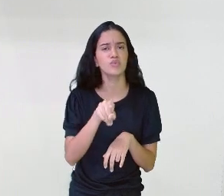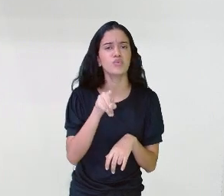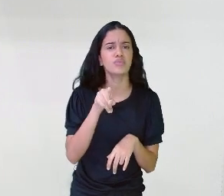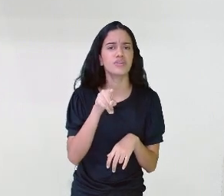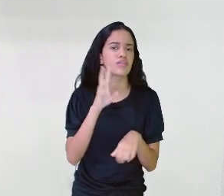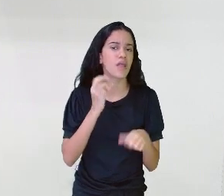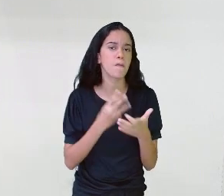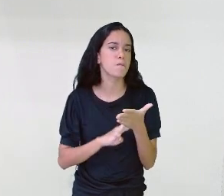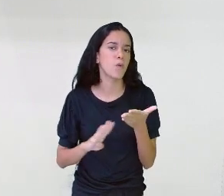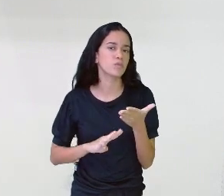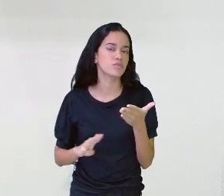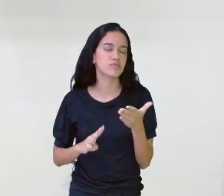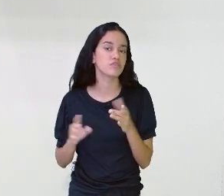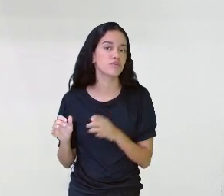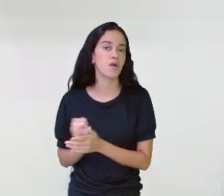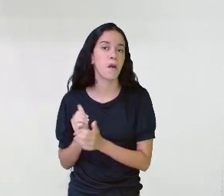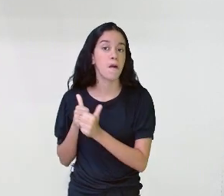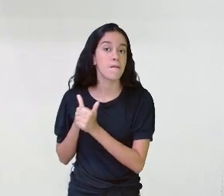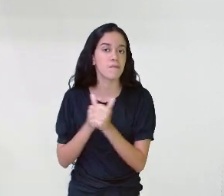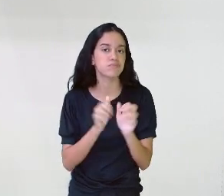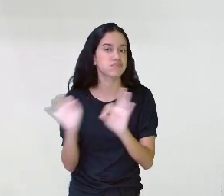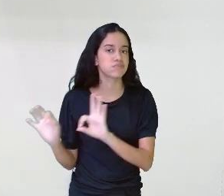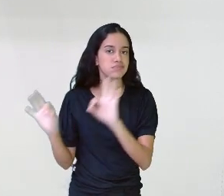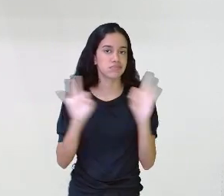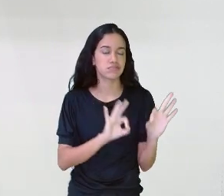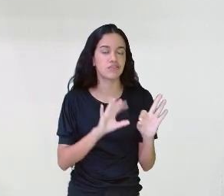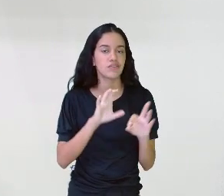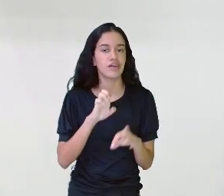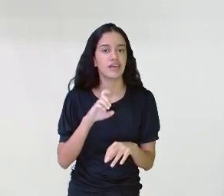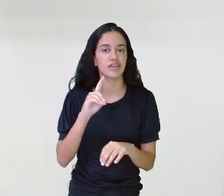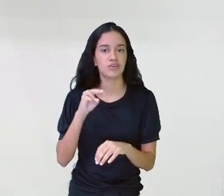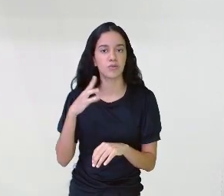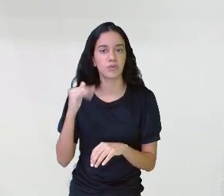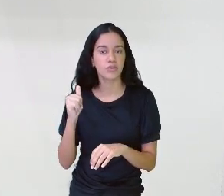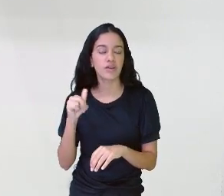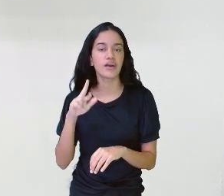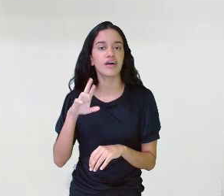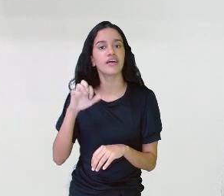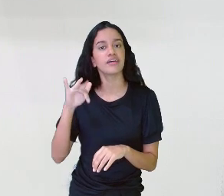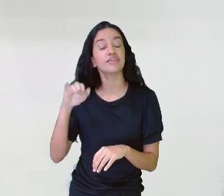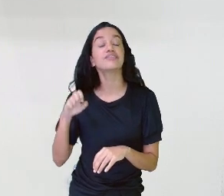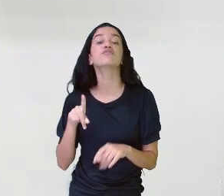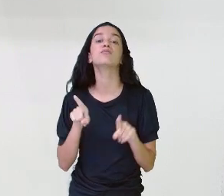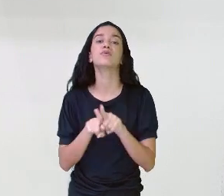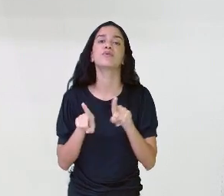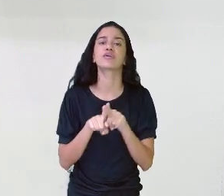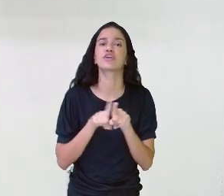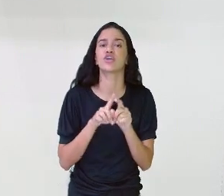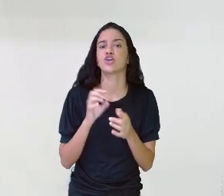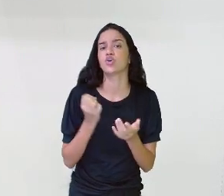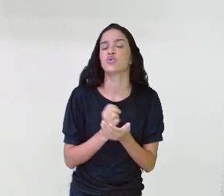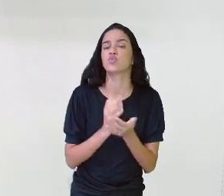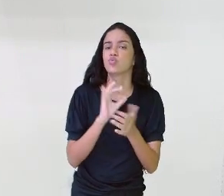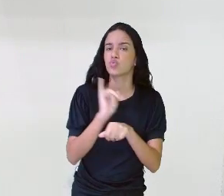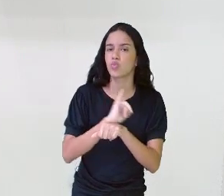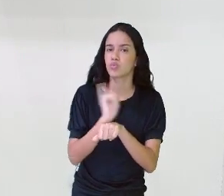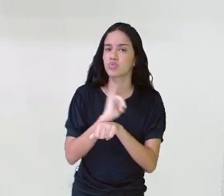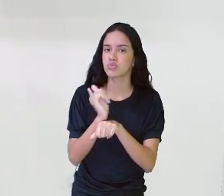tem motivo para não acompanhar as aulas do Educa Recife. Por quê? Porque no YouTube essas aulas